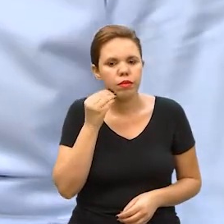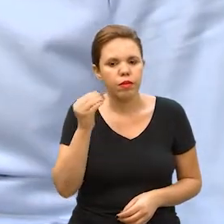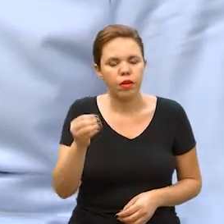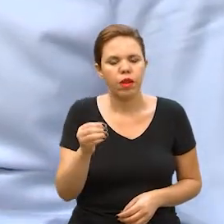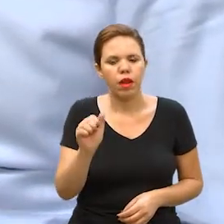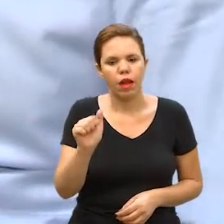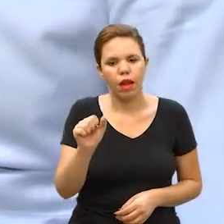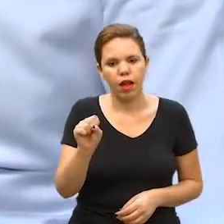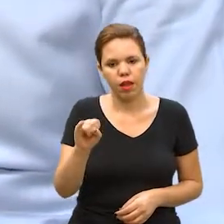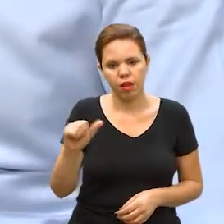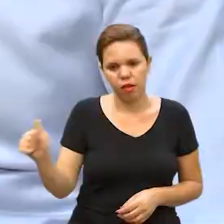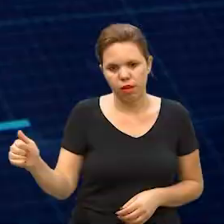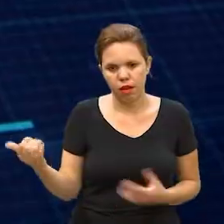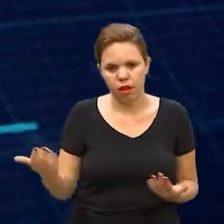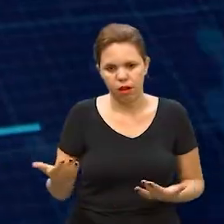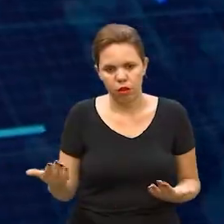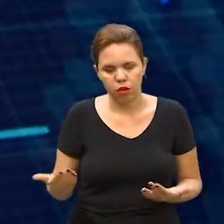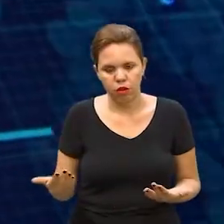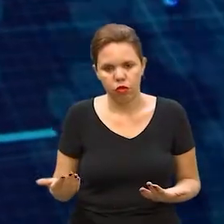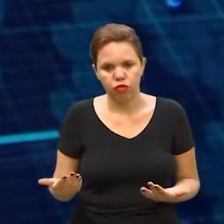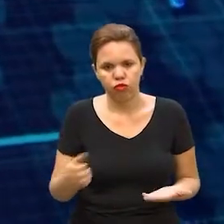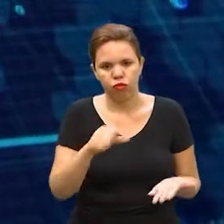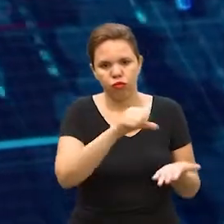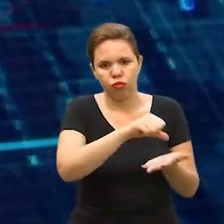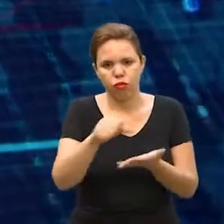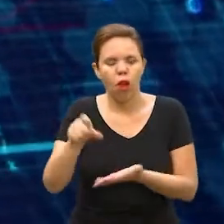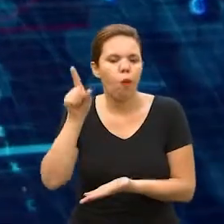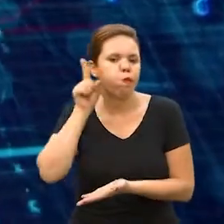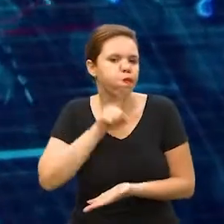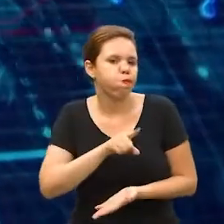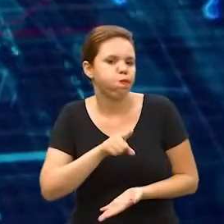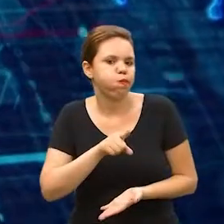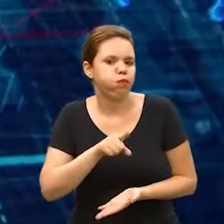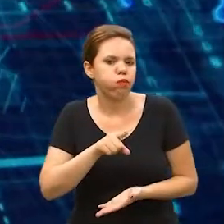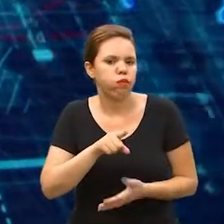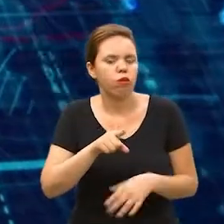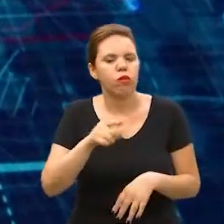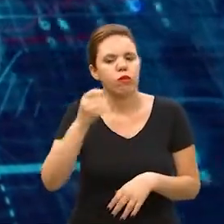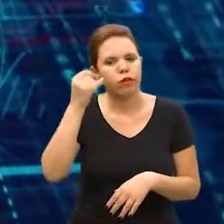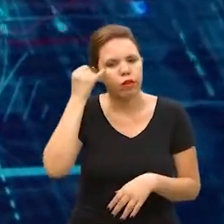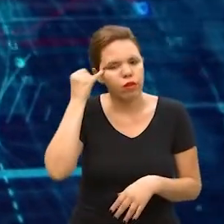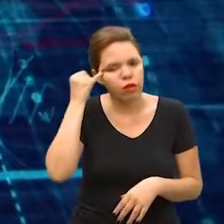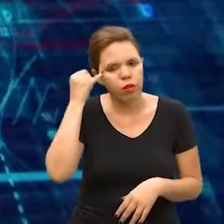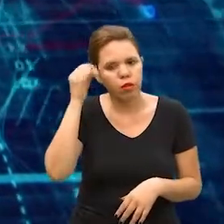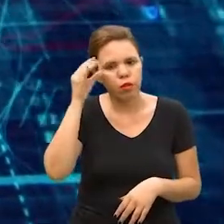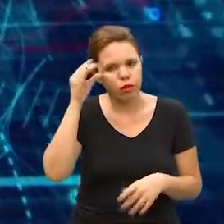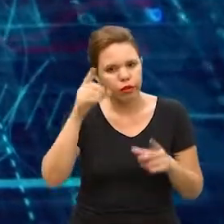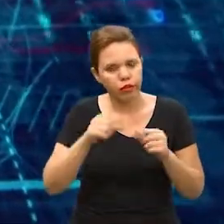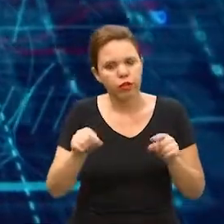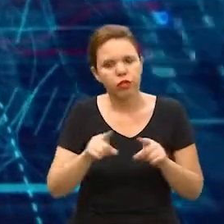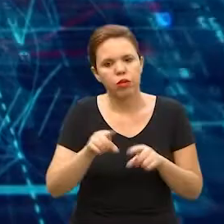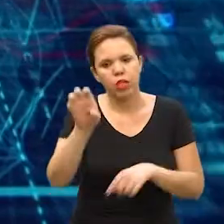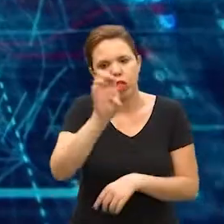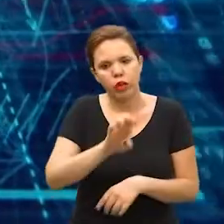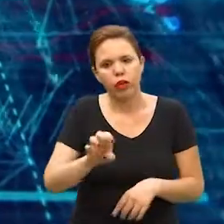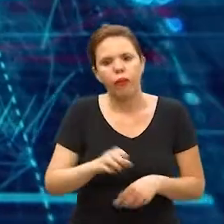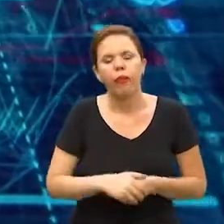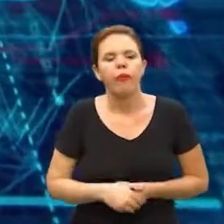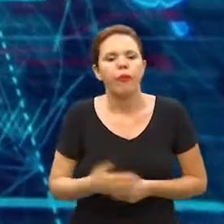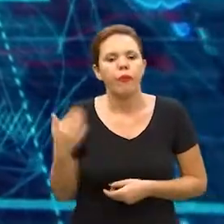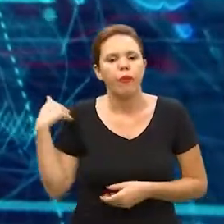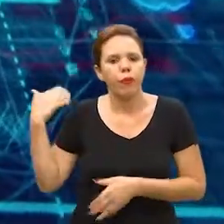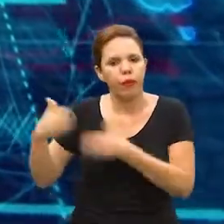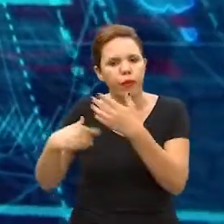Ásia, né? Hoje a gente está nos Estados Unidos, Japão, China e também na Europa. Na época